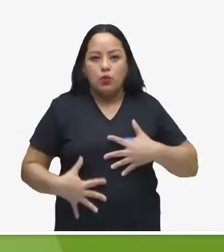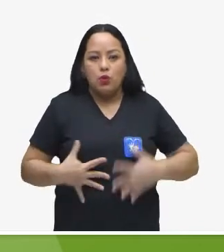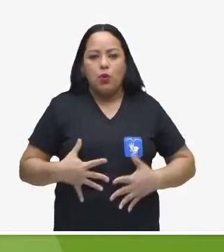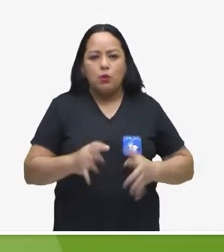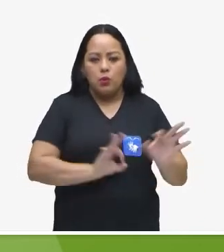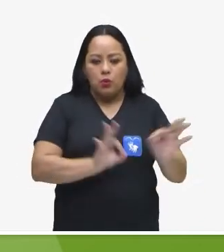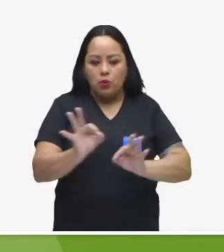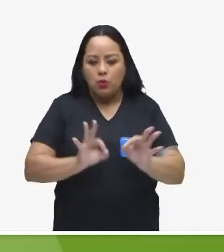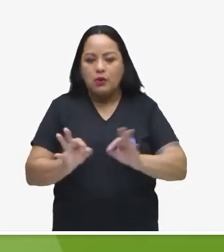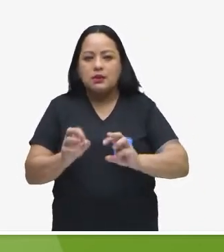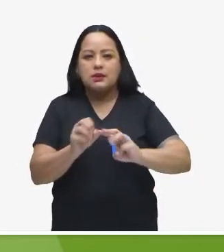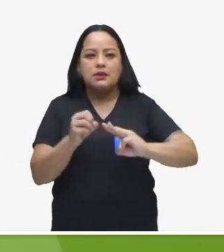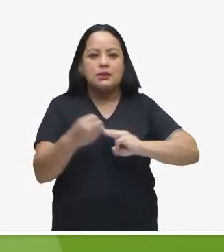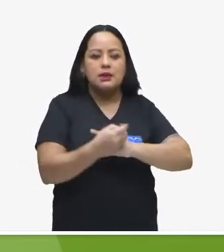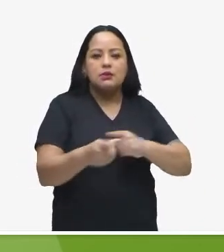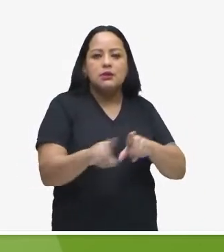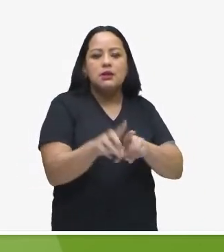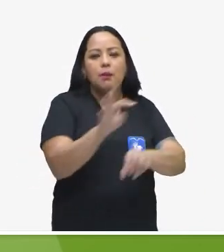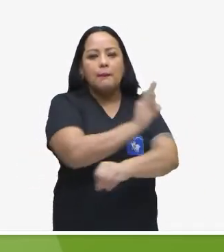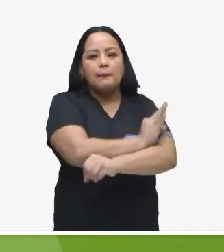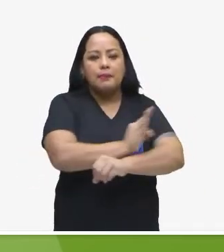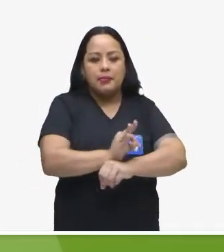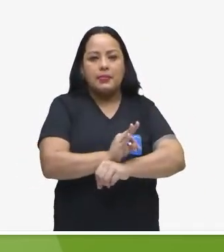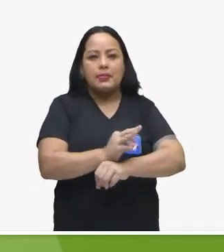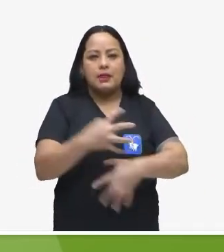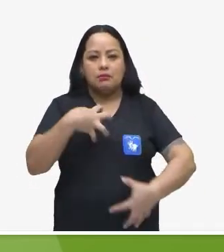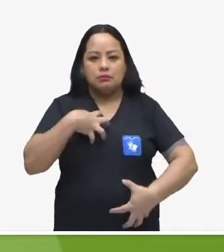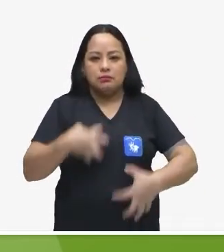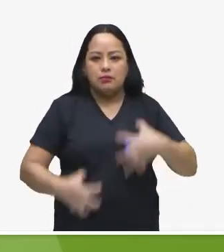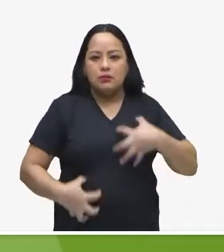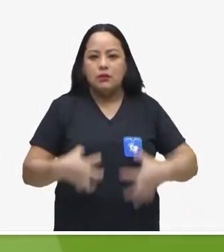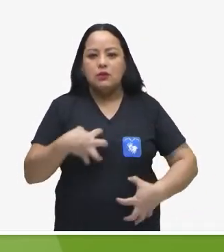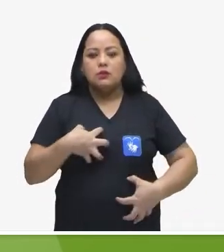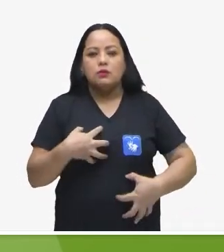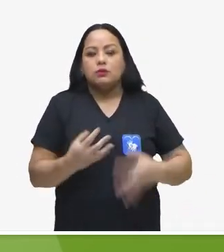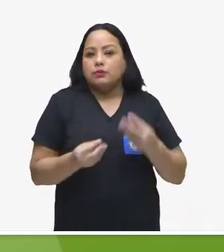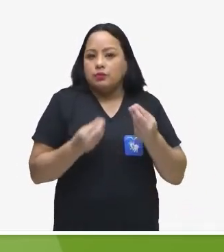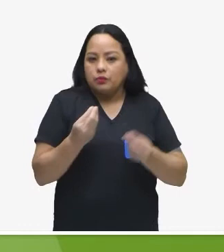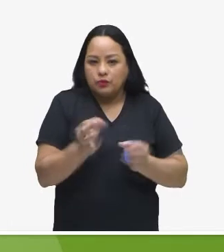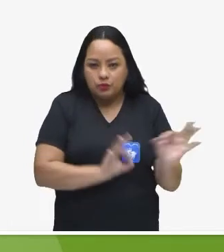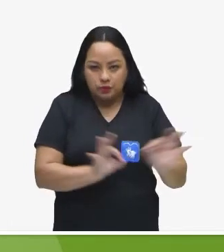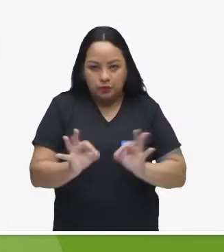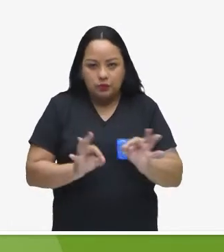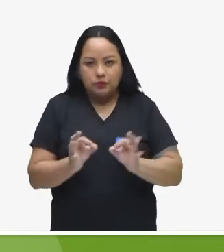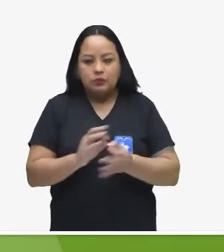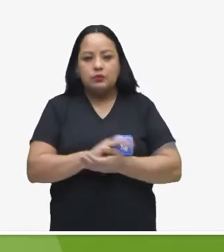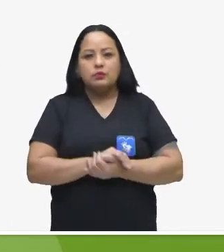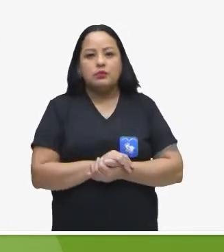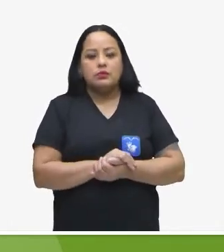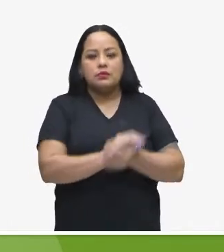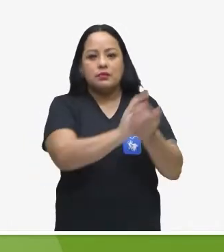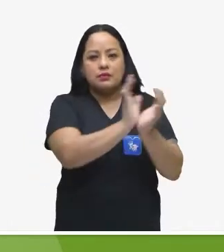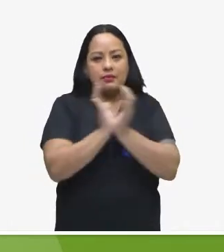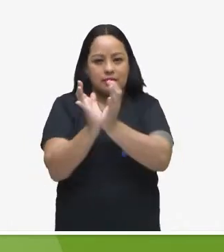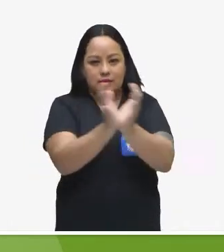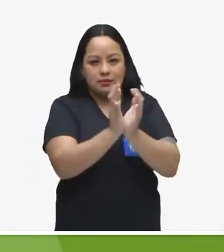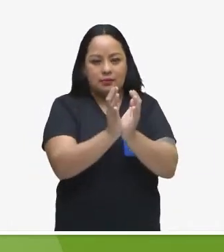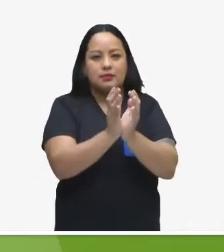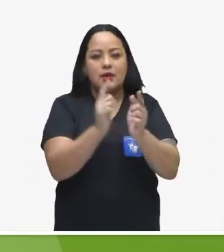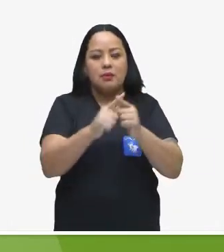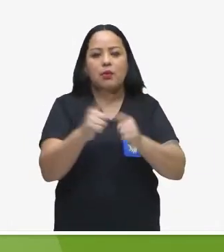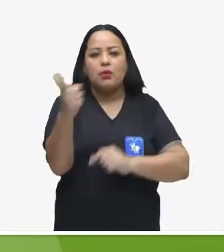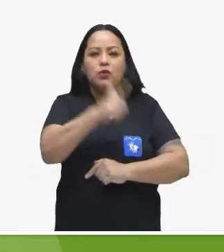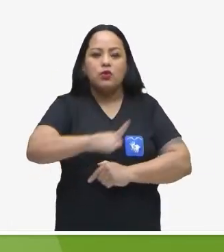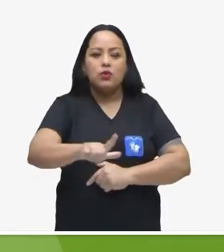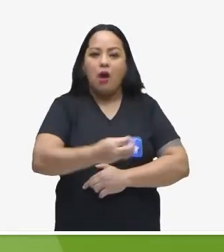suas células, os seus tecidos, os seus órgãos e funcionam, né, ali em conjunto para manter a